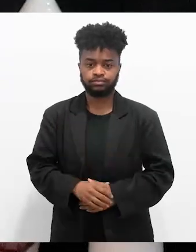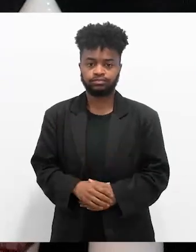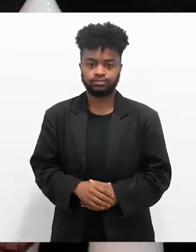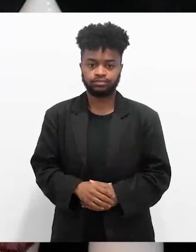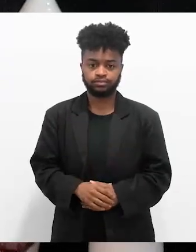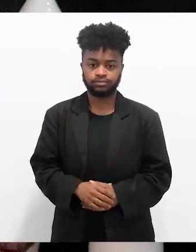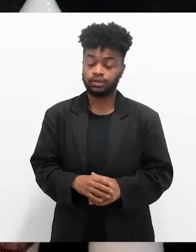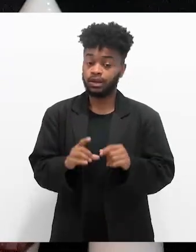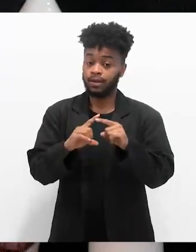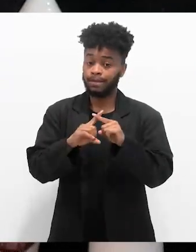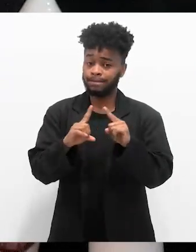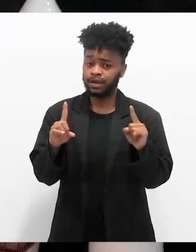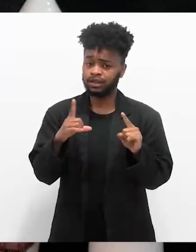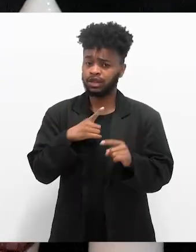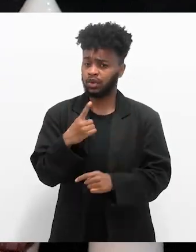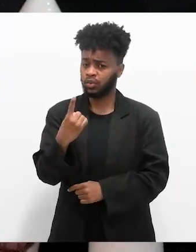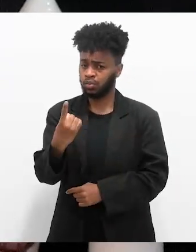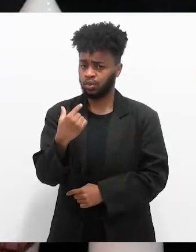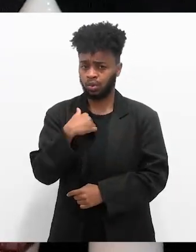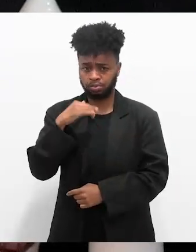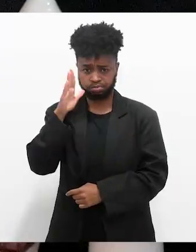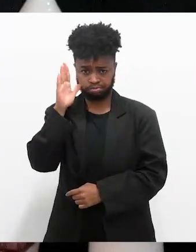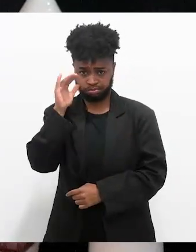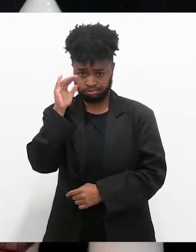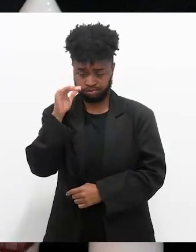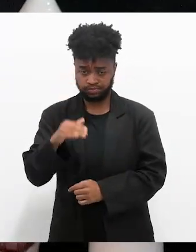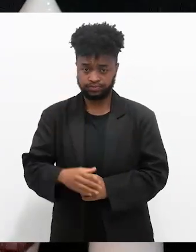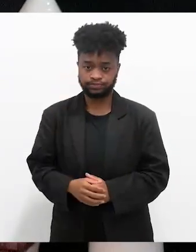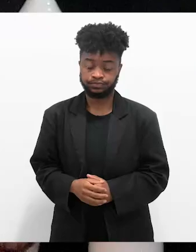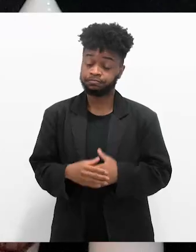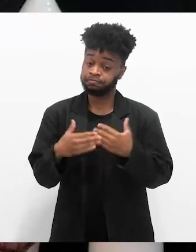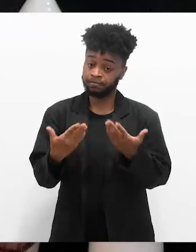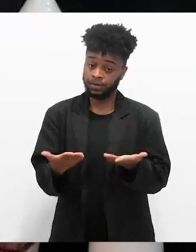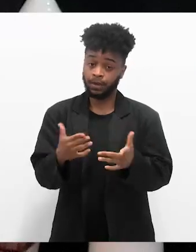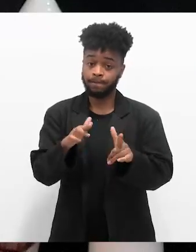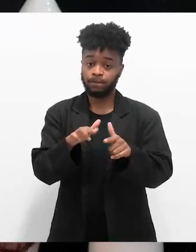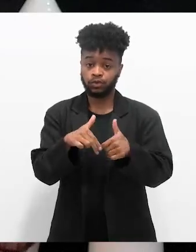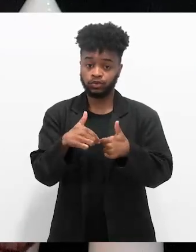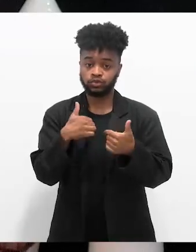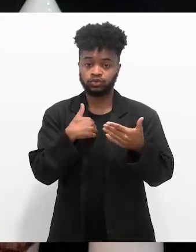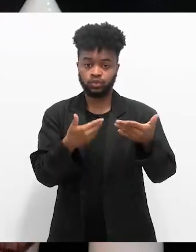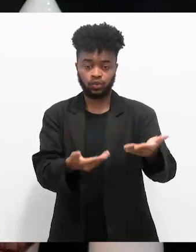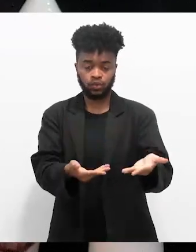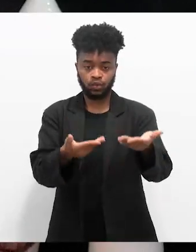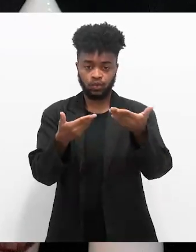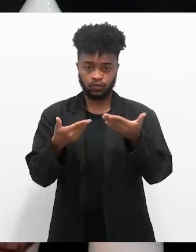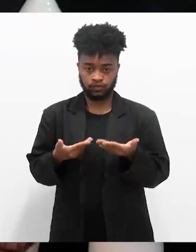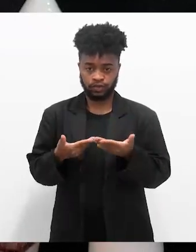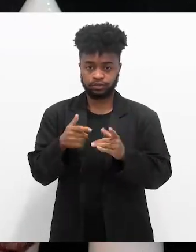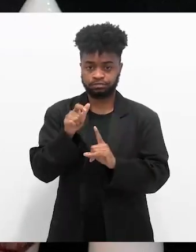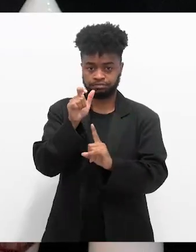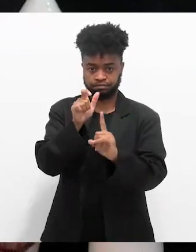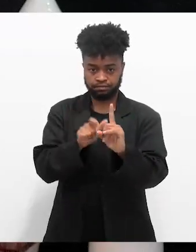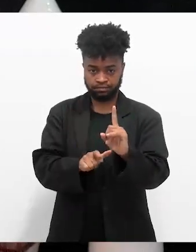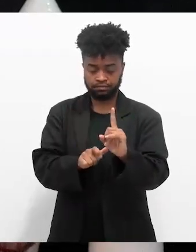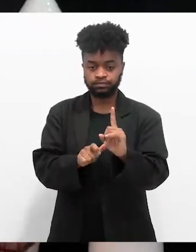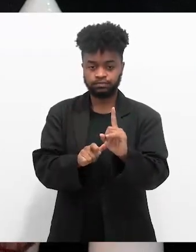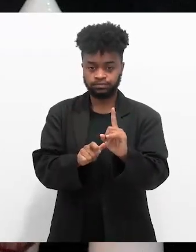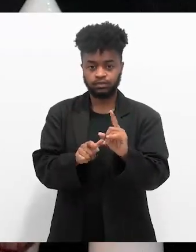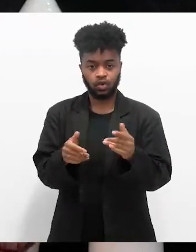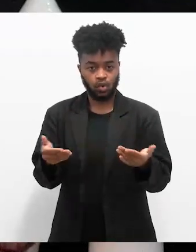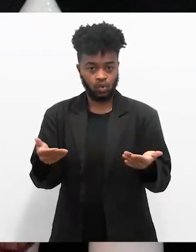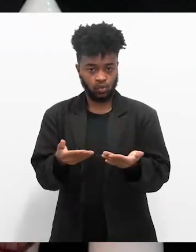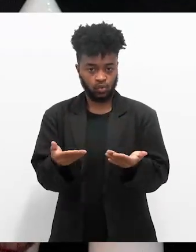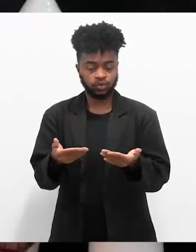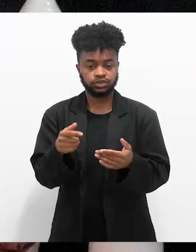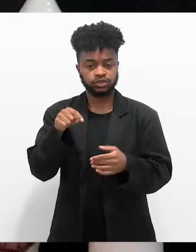o enredo me chamou muita atenção. E por isso eu convidei hoje para conversar conosco